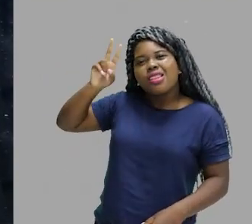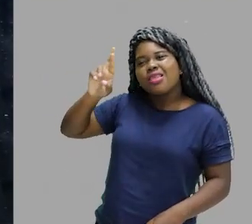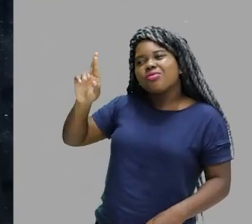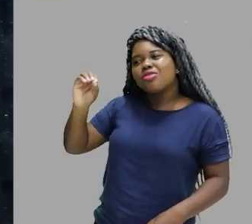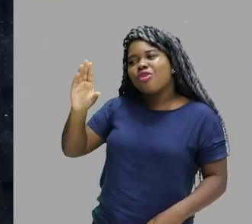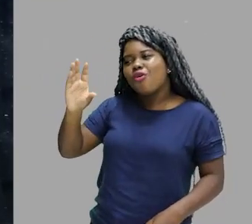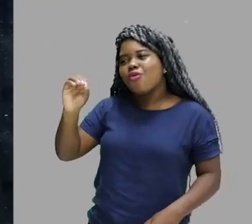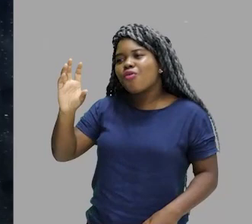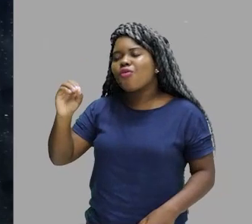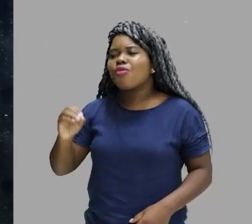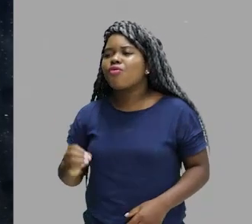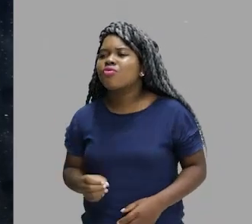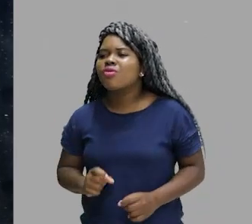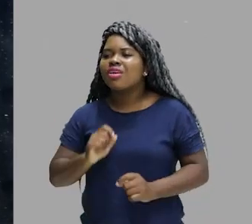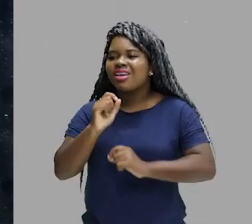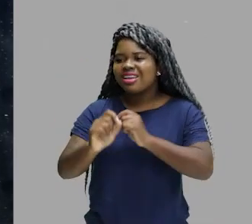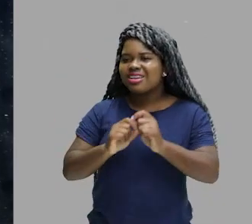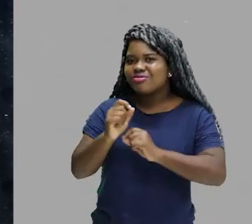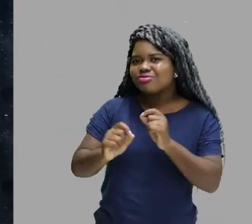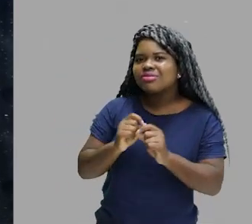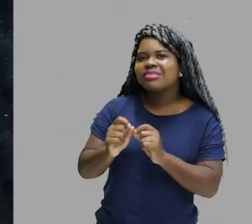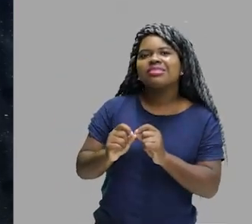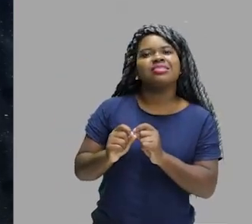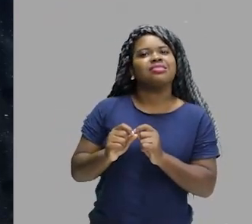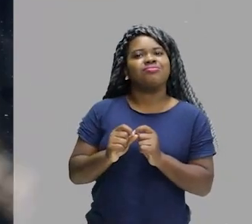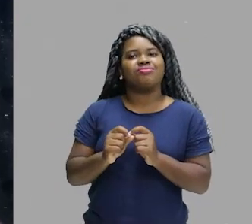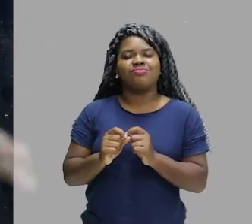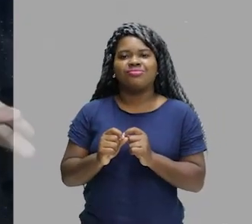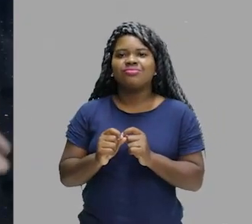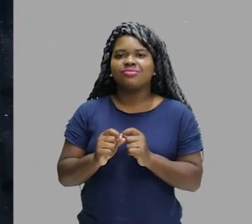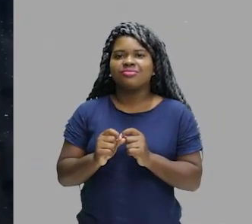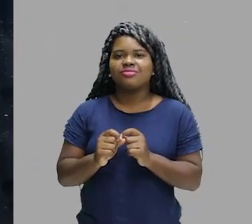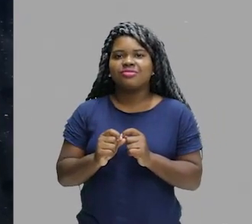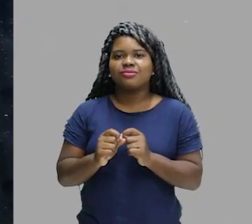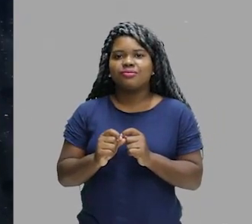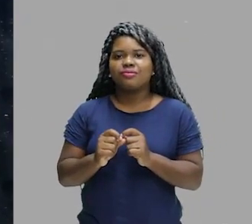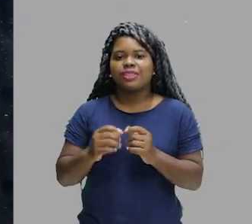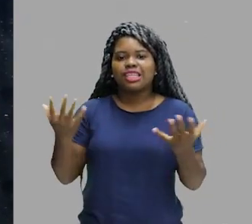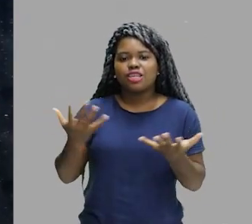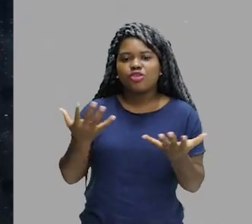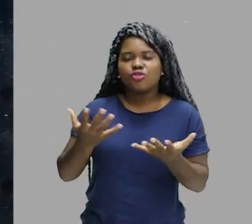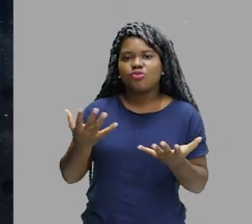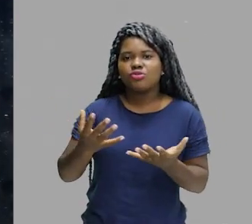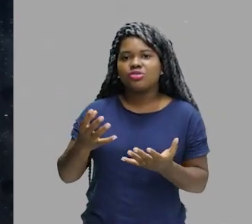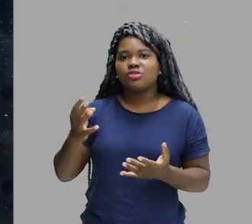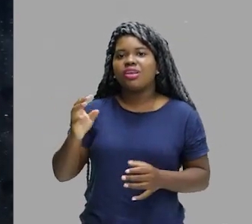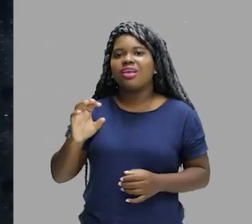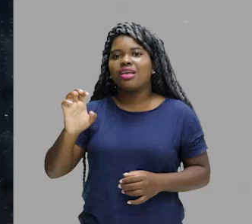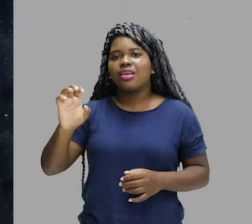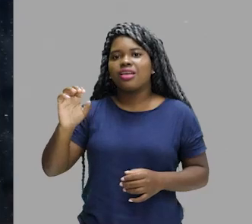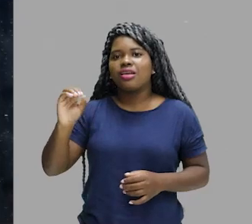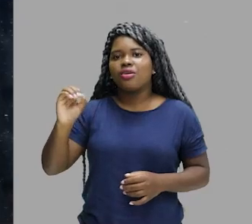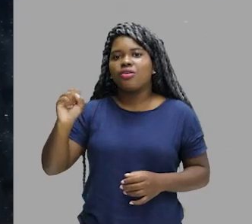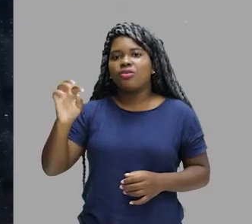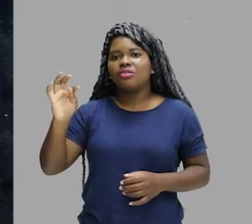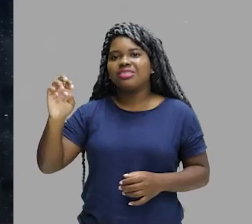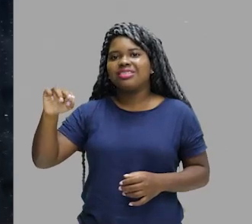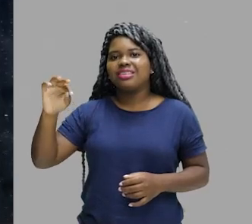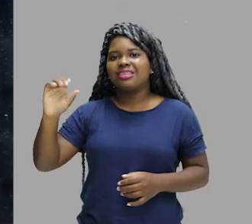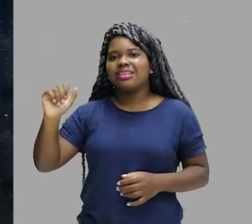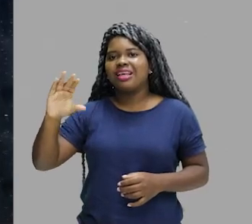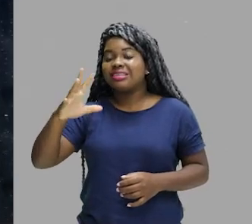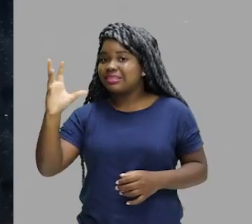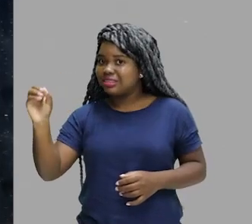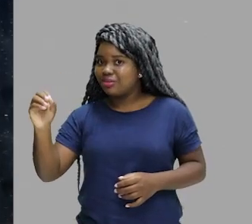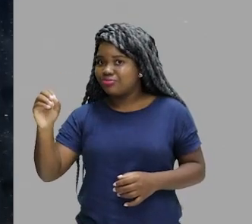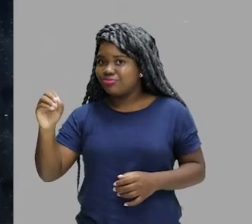pomposo, suntuoso, fútil, e ele é o que vocês chamam hoje de ostentação. O realismo não. Eu não vou ostentar, eu vou jogar na tua cara